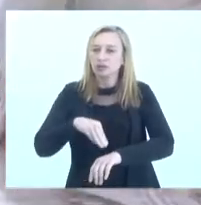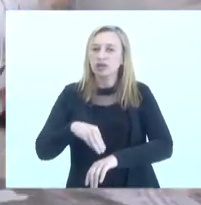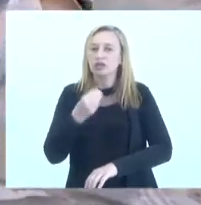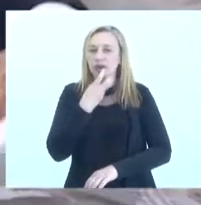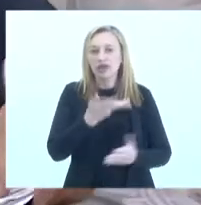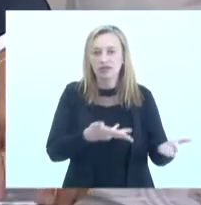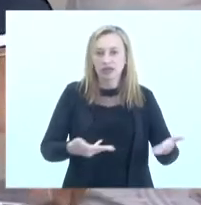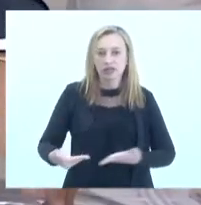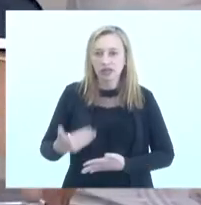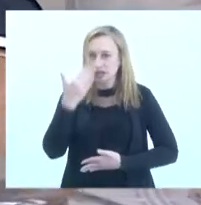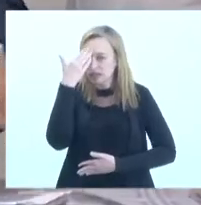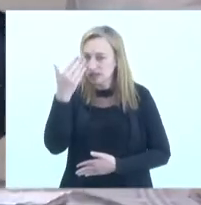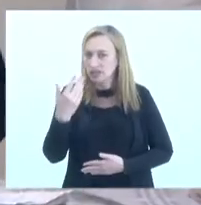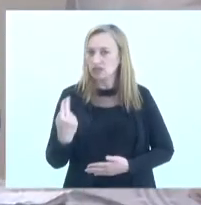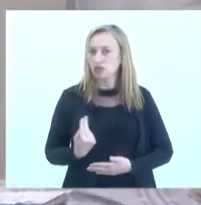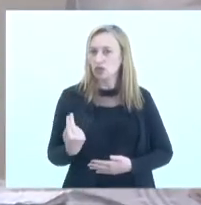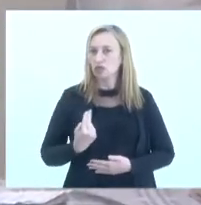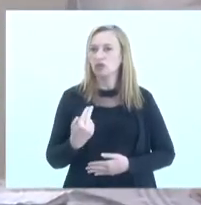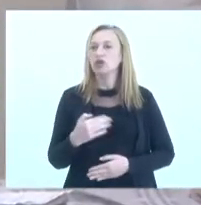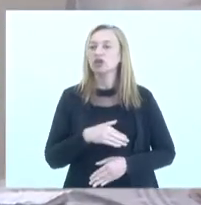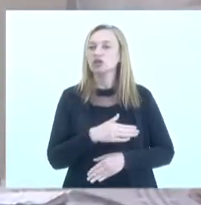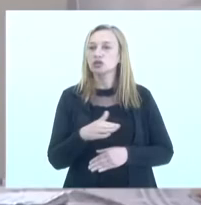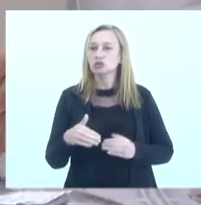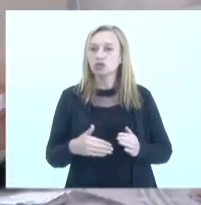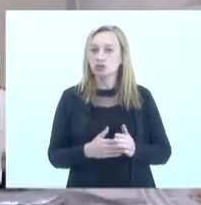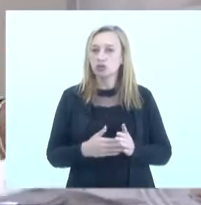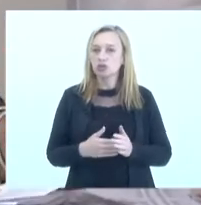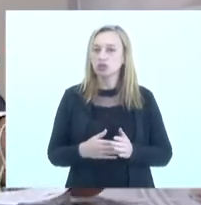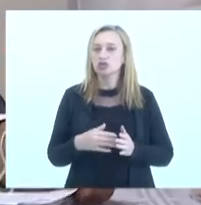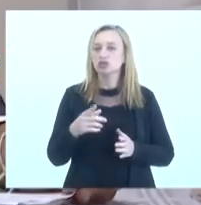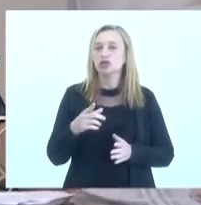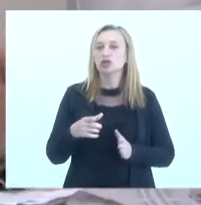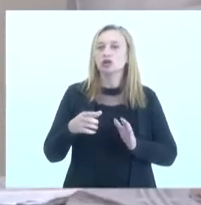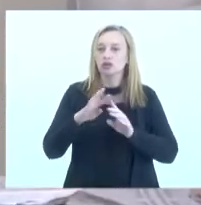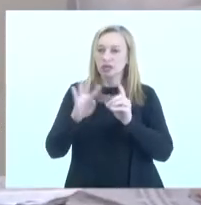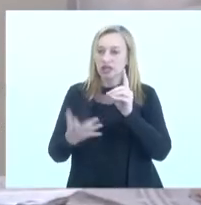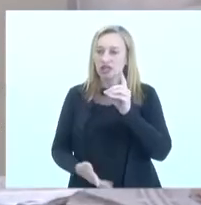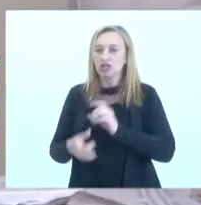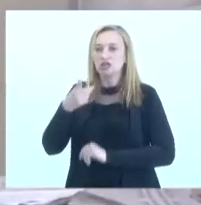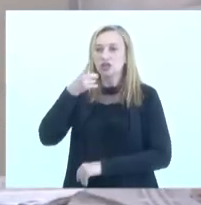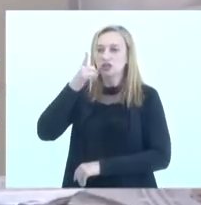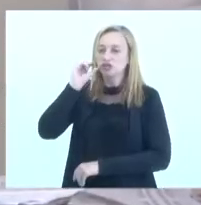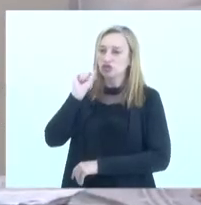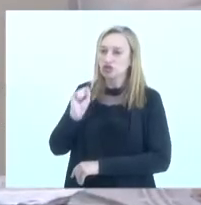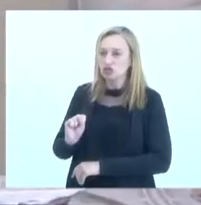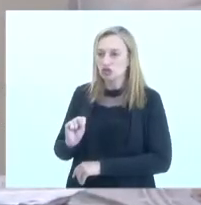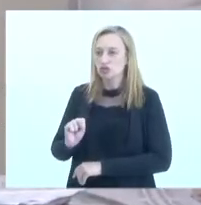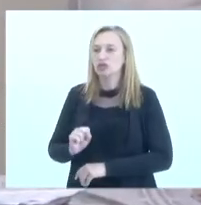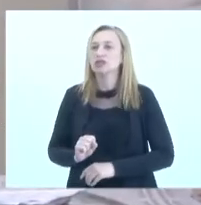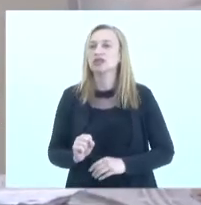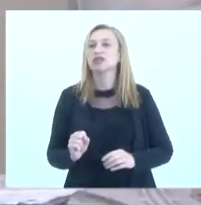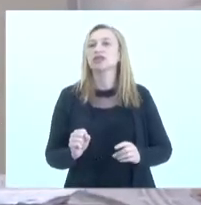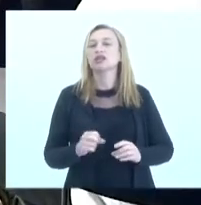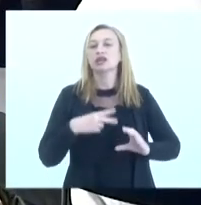e agradeço aqui meu nome, em nome dos homenageados do dia de ontem na Câmara.